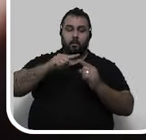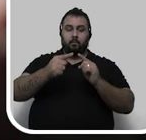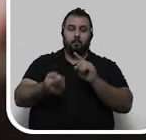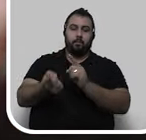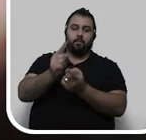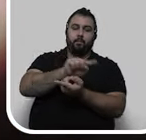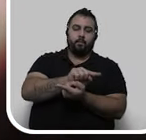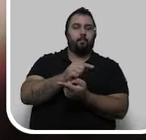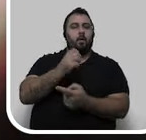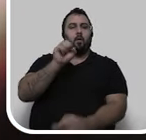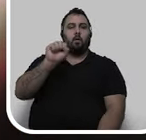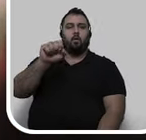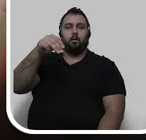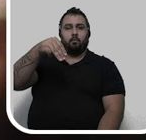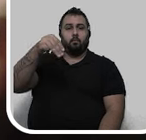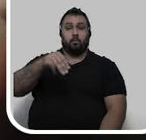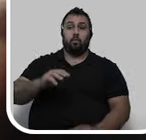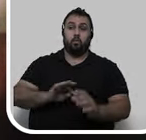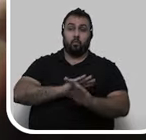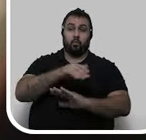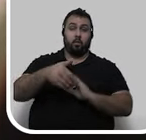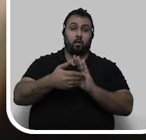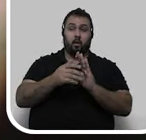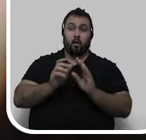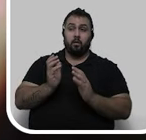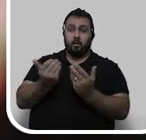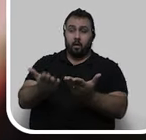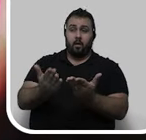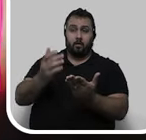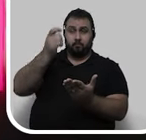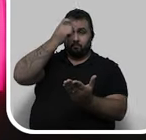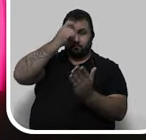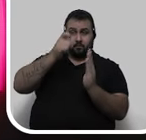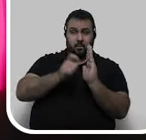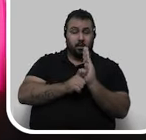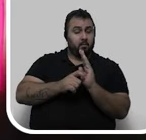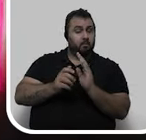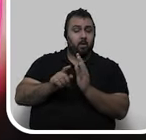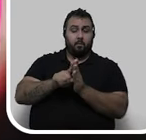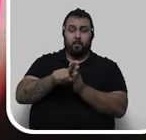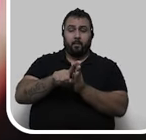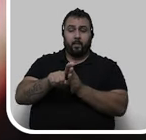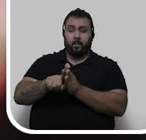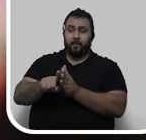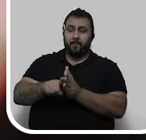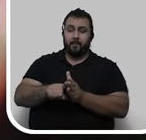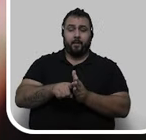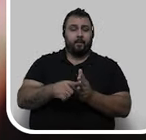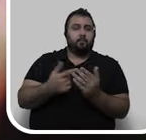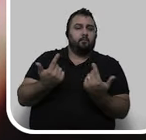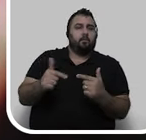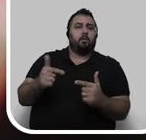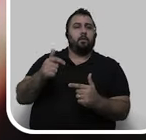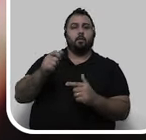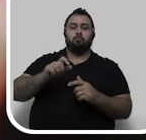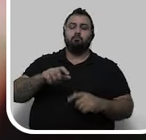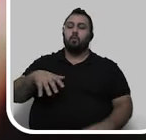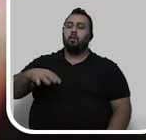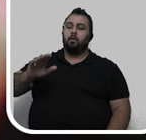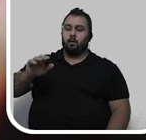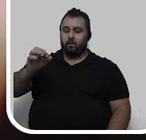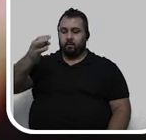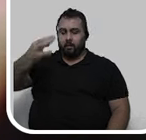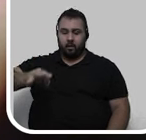se a gente colocar tudo na mão da máquina, a máquina é muito mais explorada, muito mais explorável e não tem o discernimento do que é certo e do que é